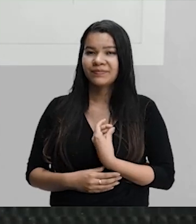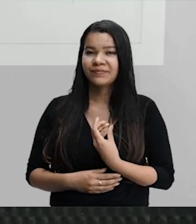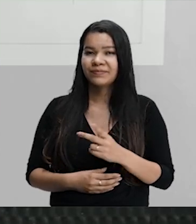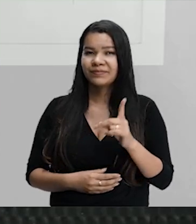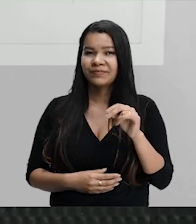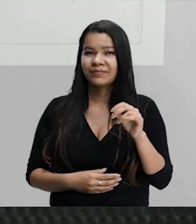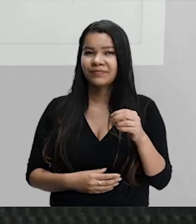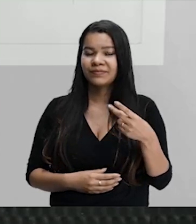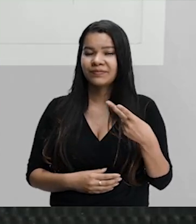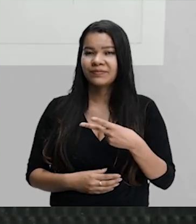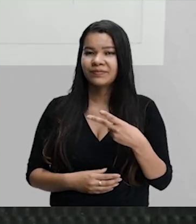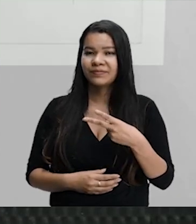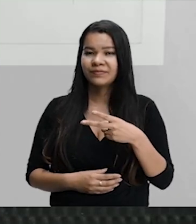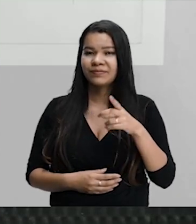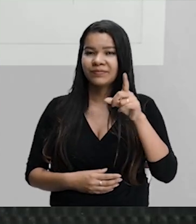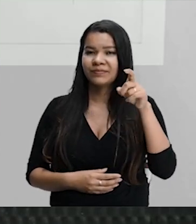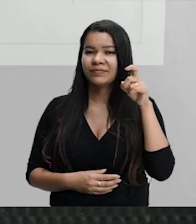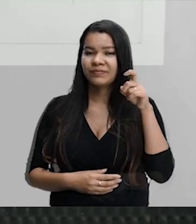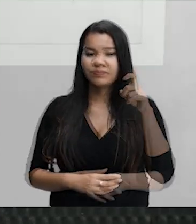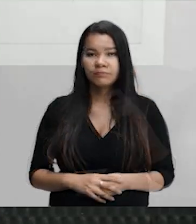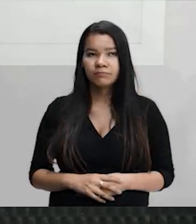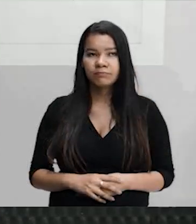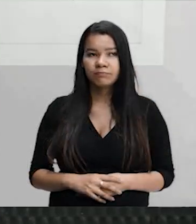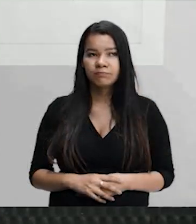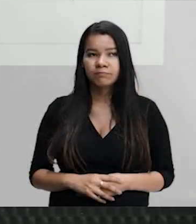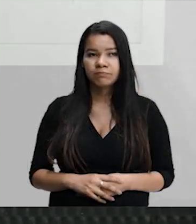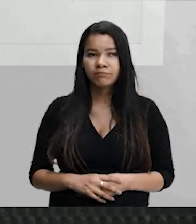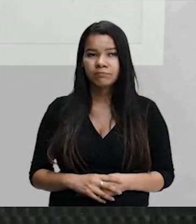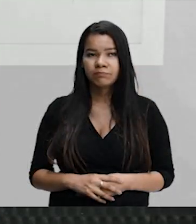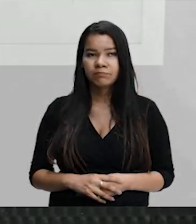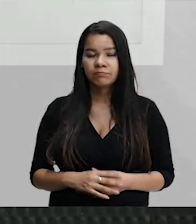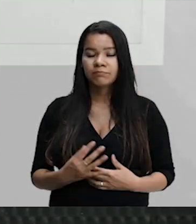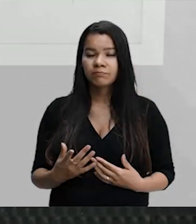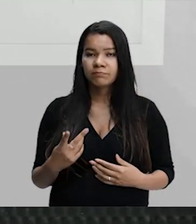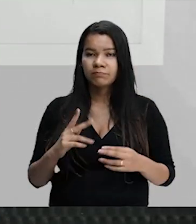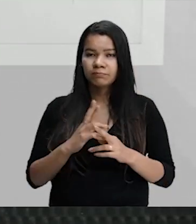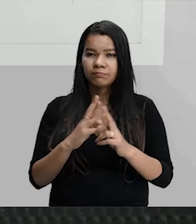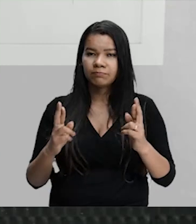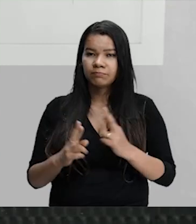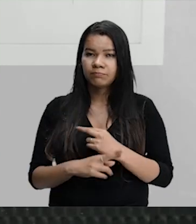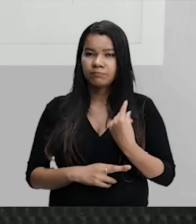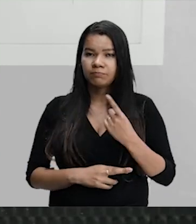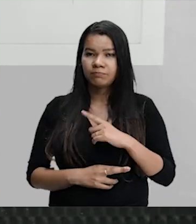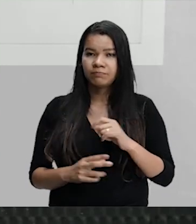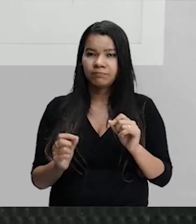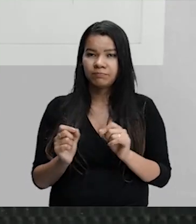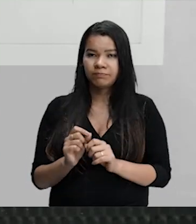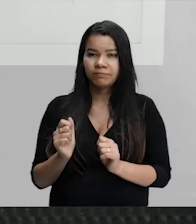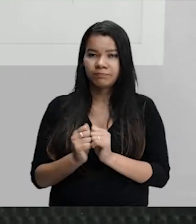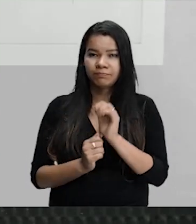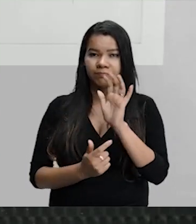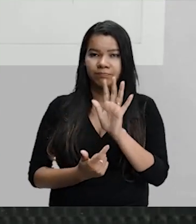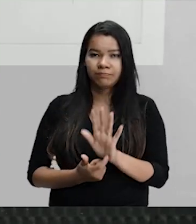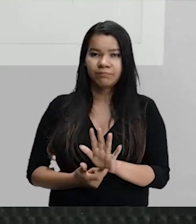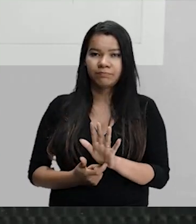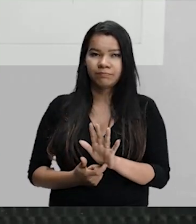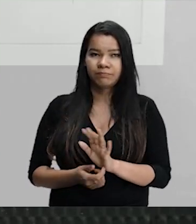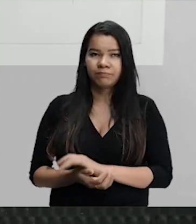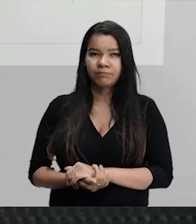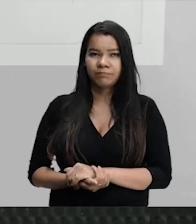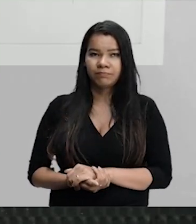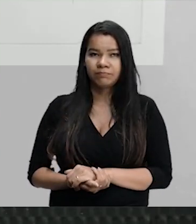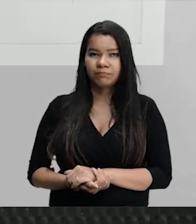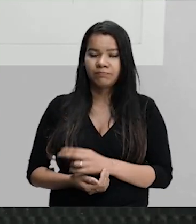é 2 elevado a x. Então, essa relação que nós fizemos com a amostra, né, que foi de